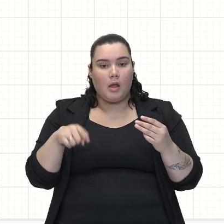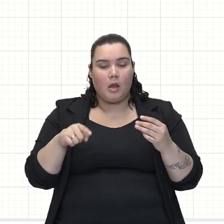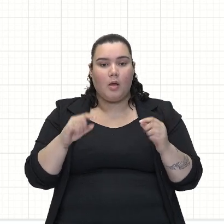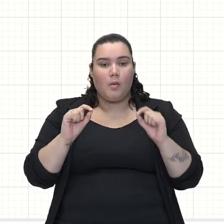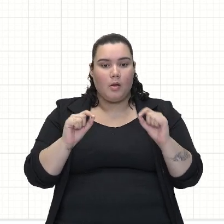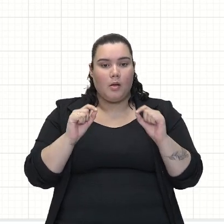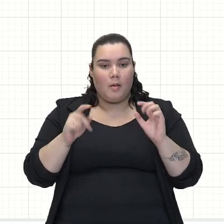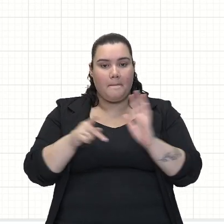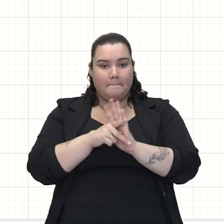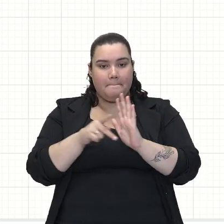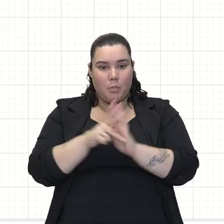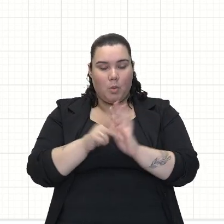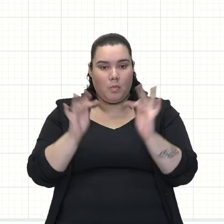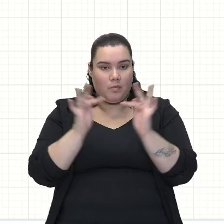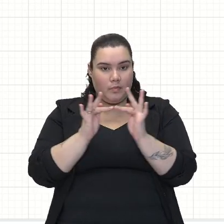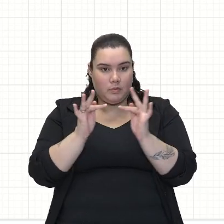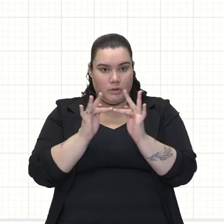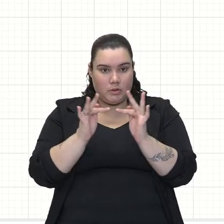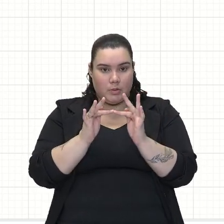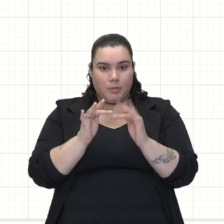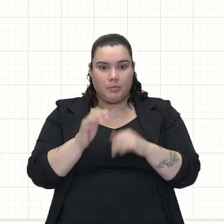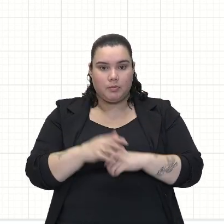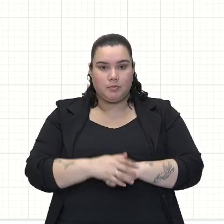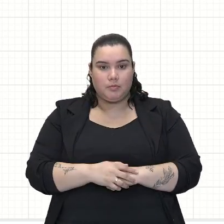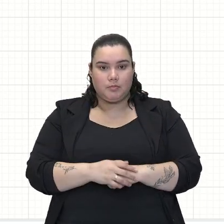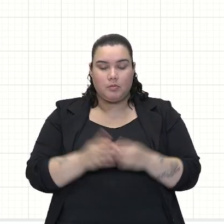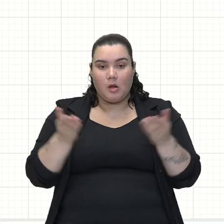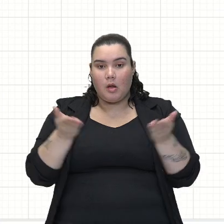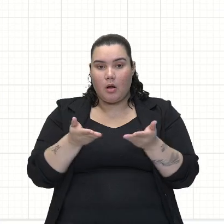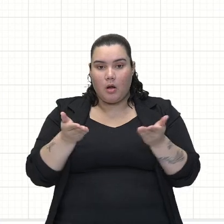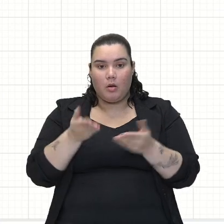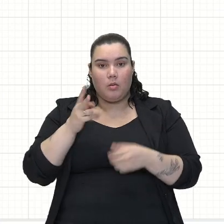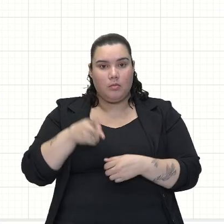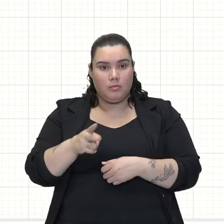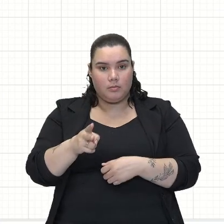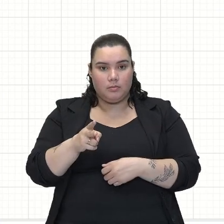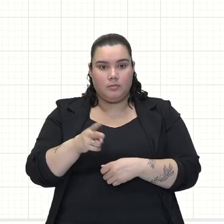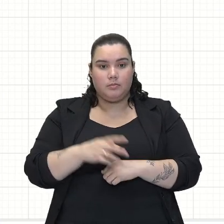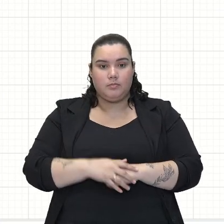zeros dessa função. Agora, continuando.